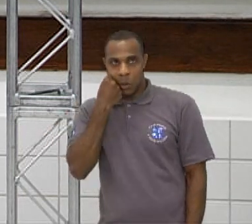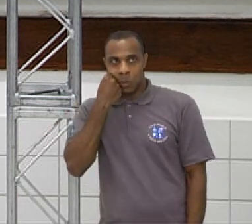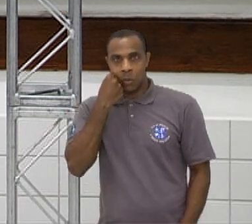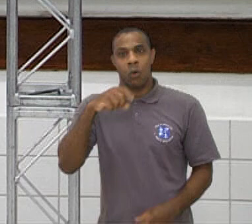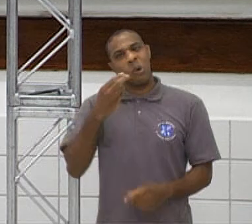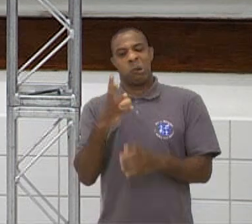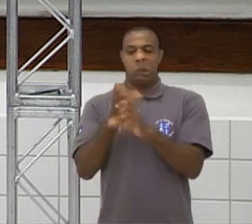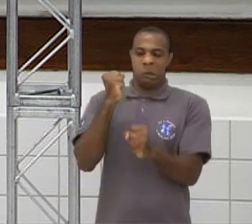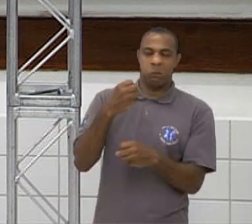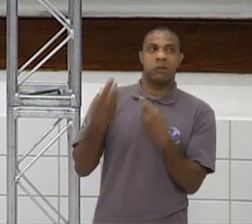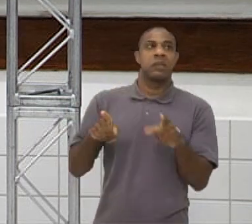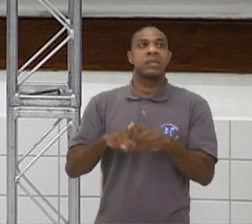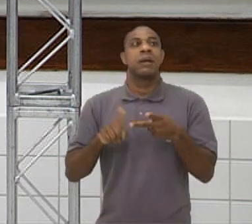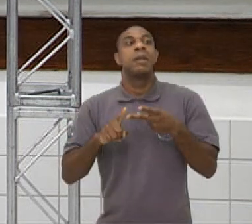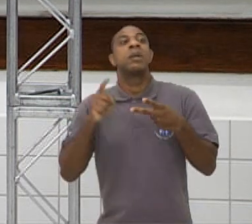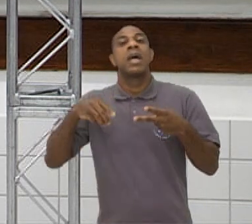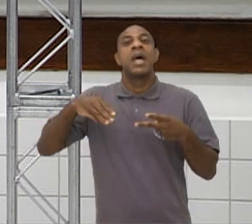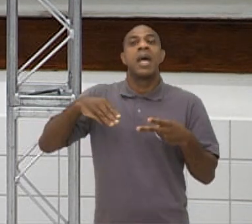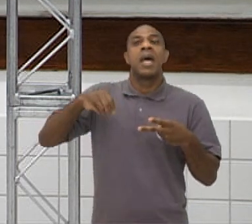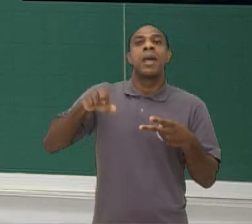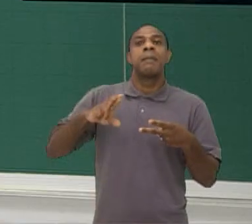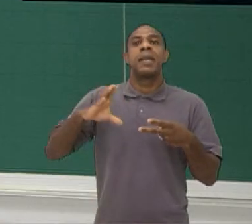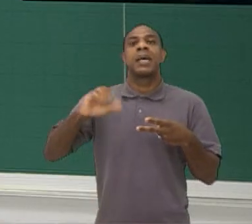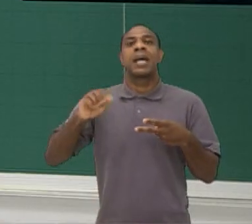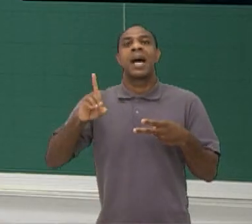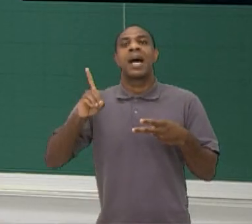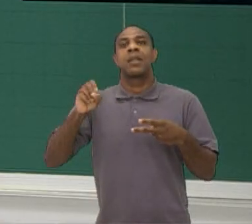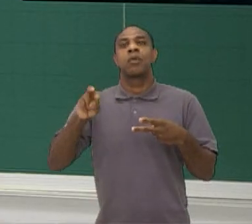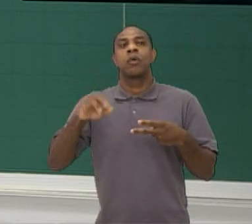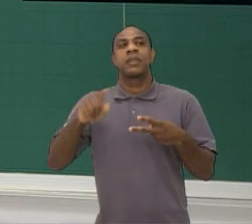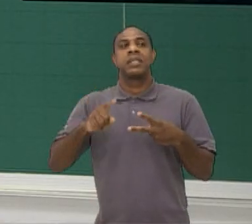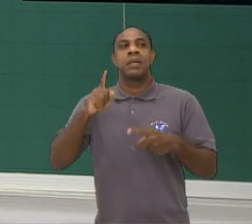de mercadorias. Bens que podem